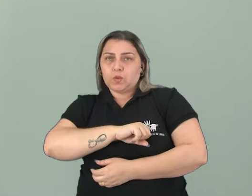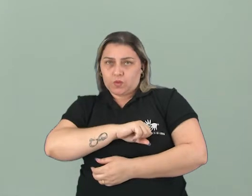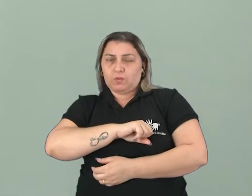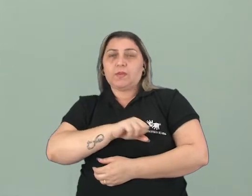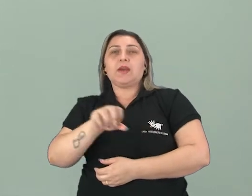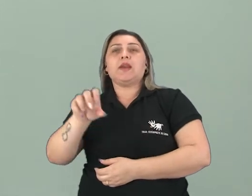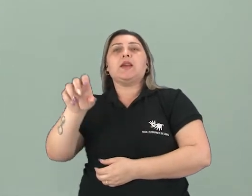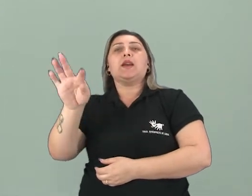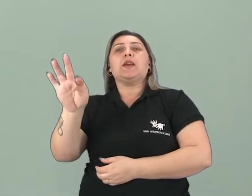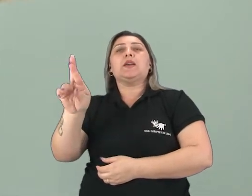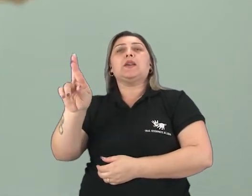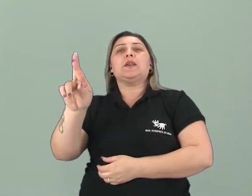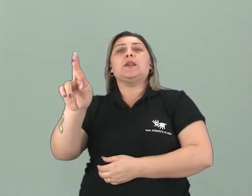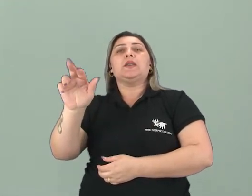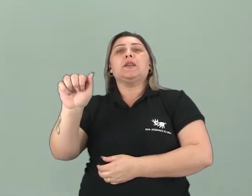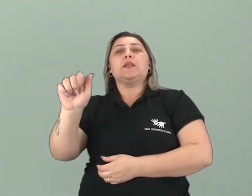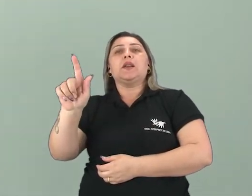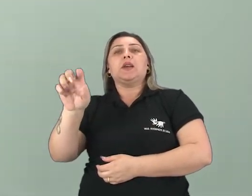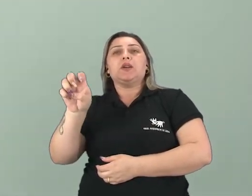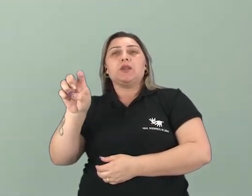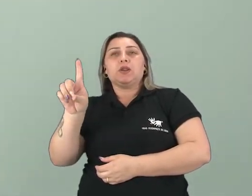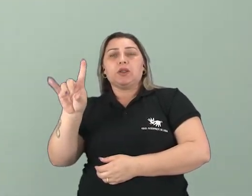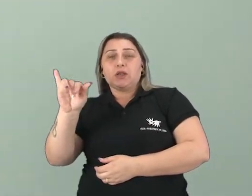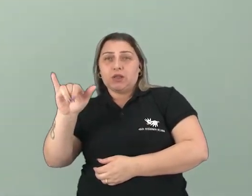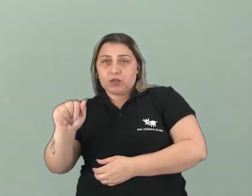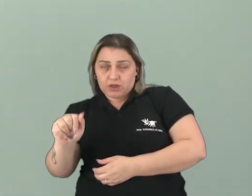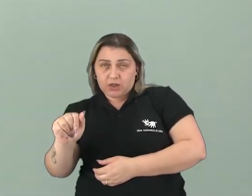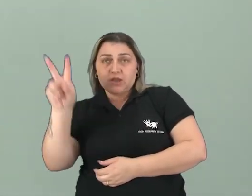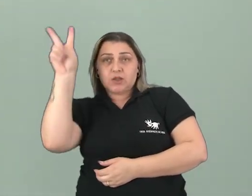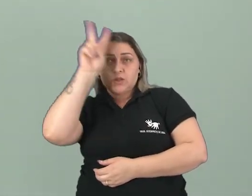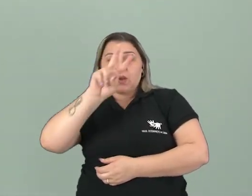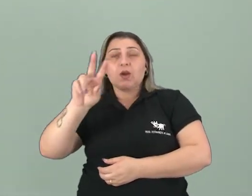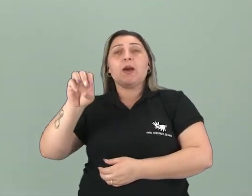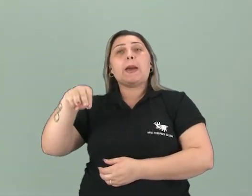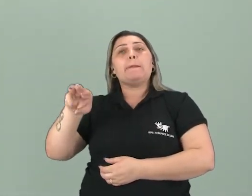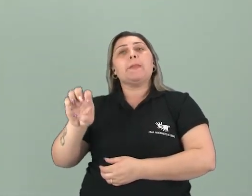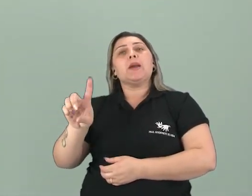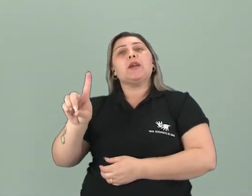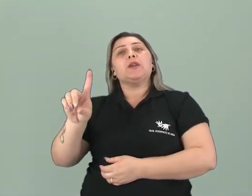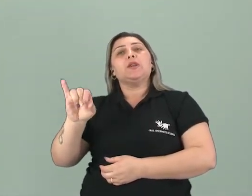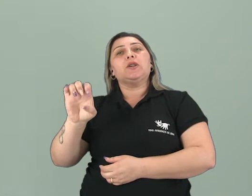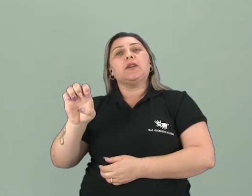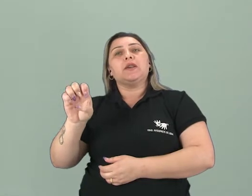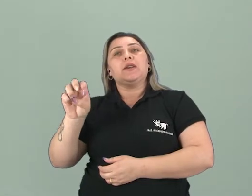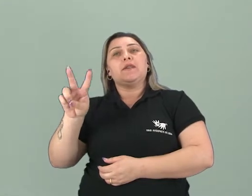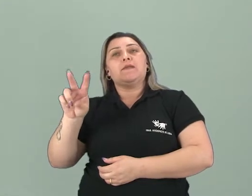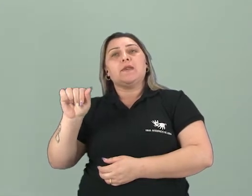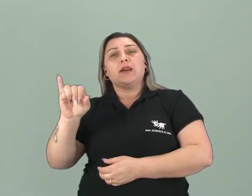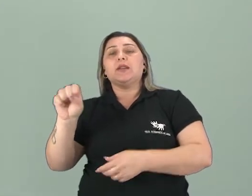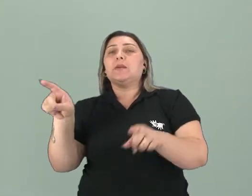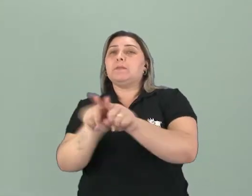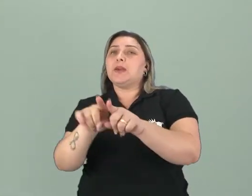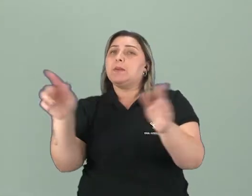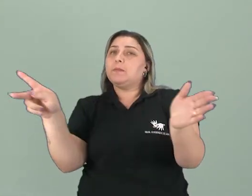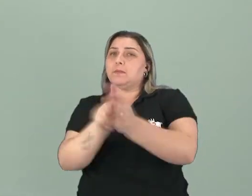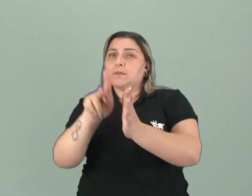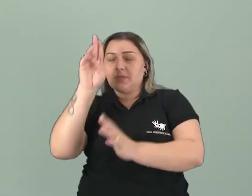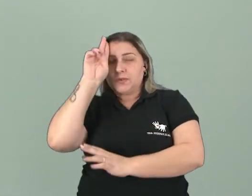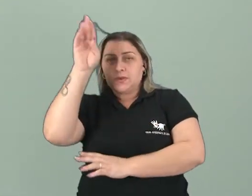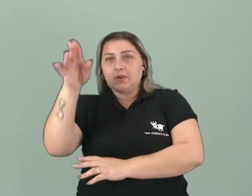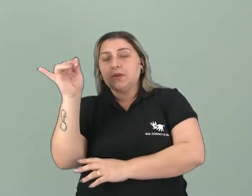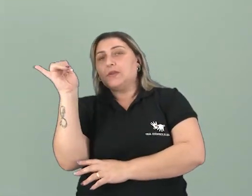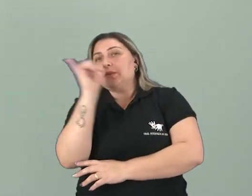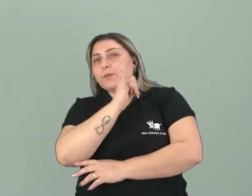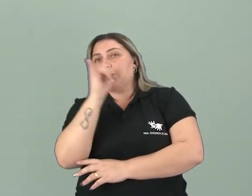tragédia, né? Sobretudo histórias medievais e principalmente italianas. Obteve uma